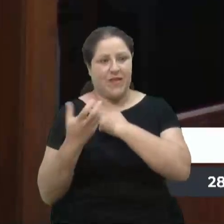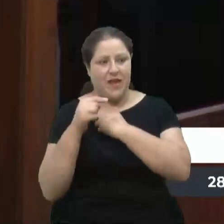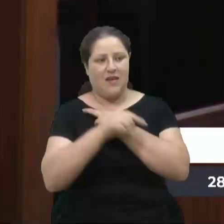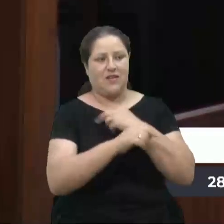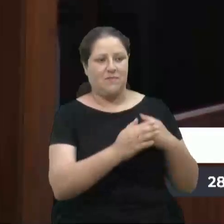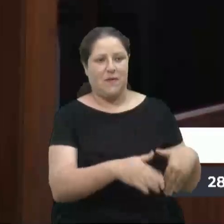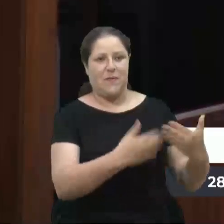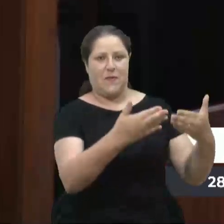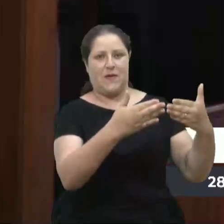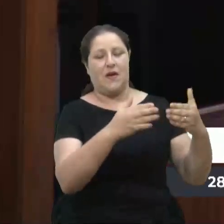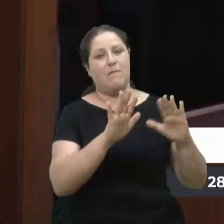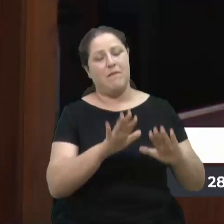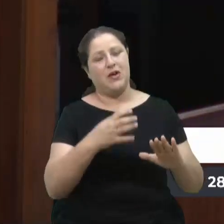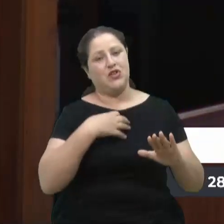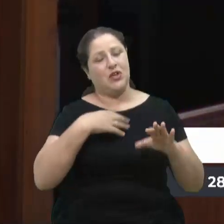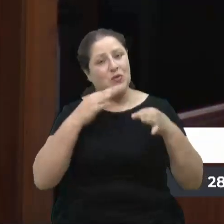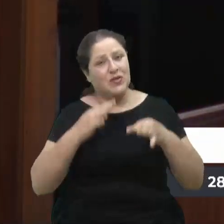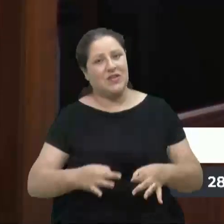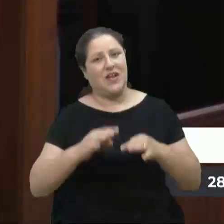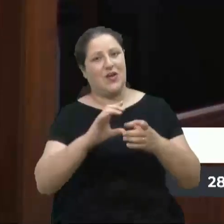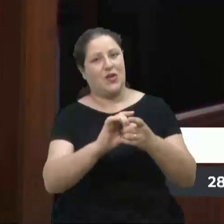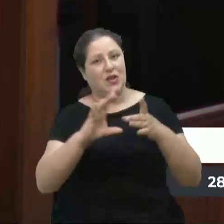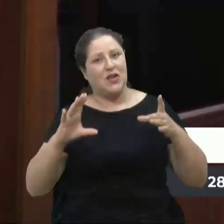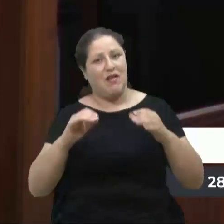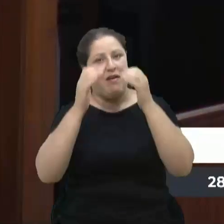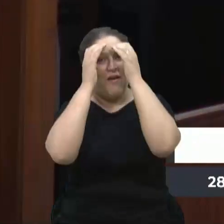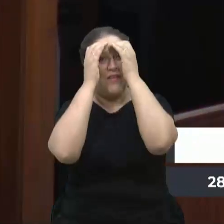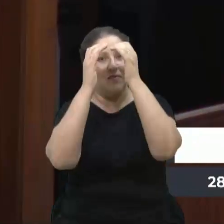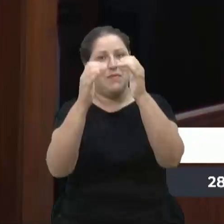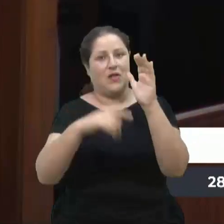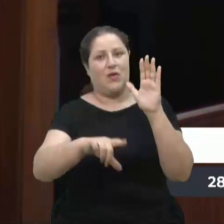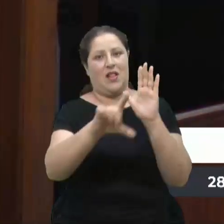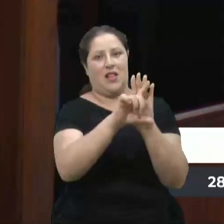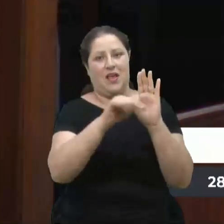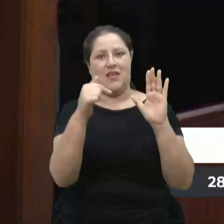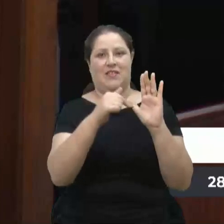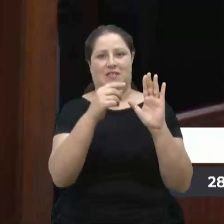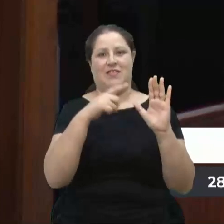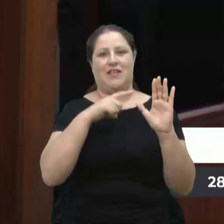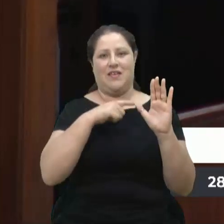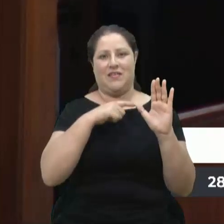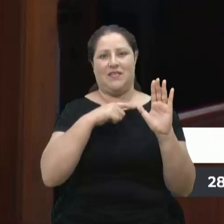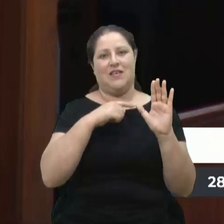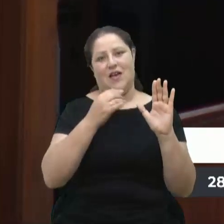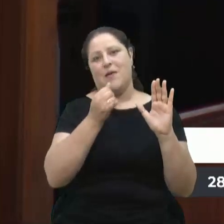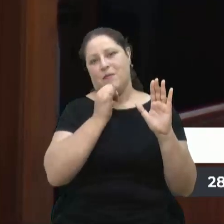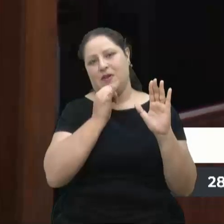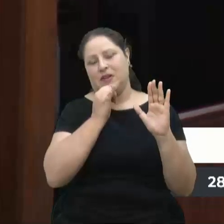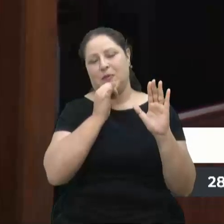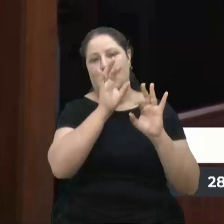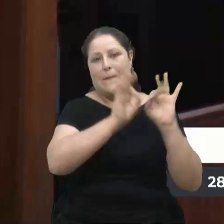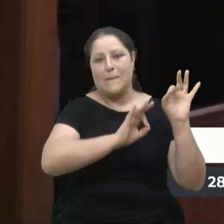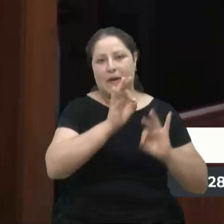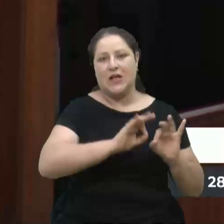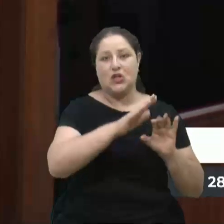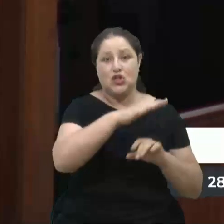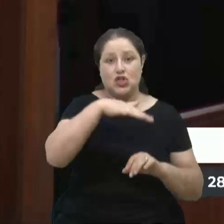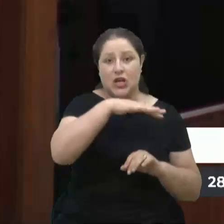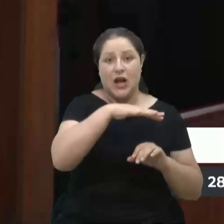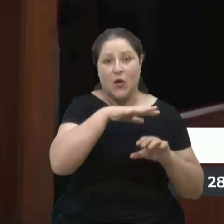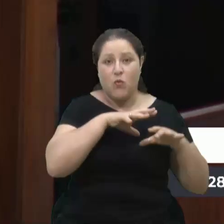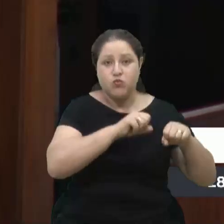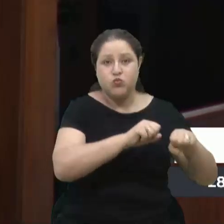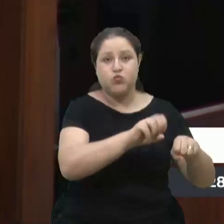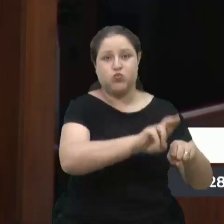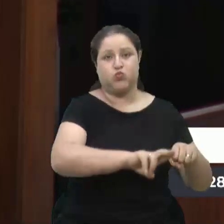adequada, democrática e respeitando o que a legislação pressupõe, por exemplo, como o Plano Geral de ocupação. Mas nós vamos